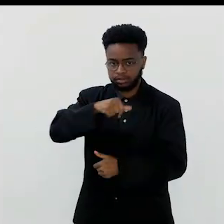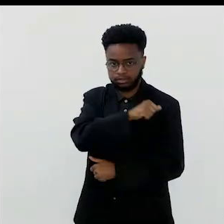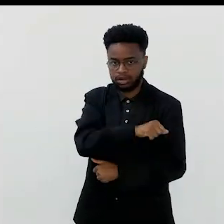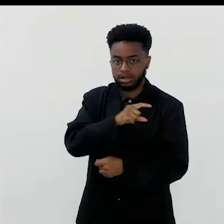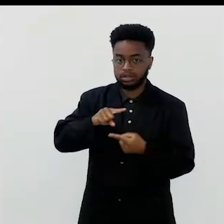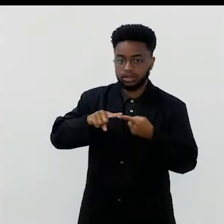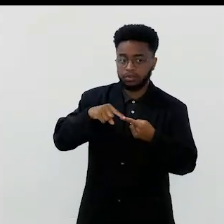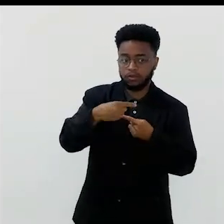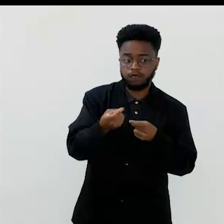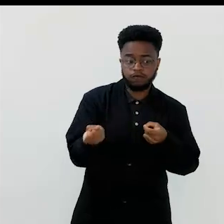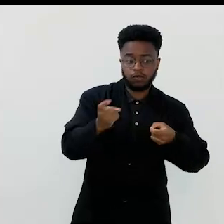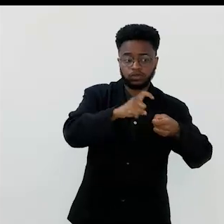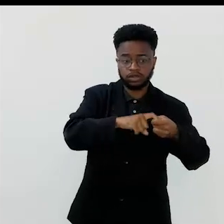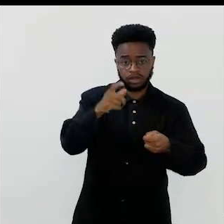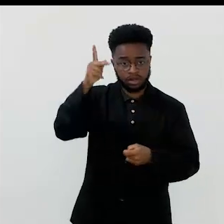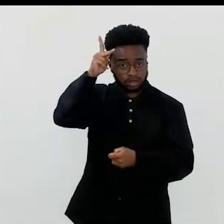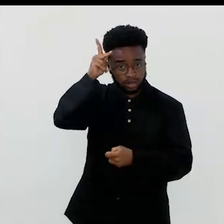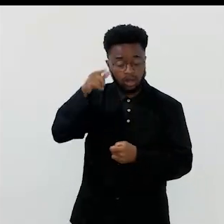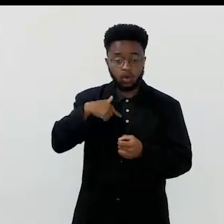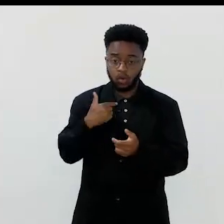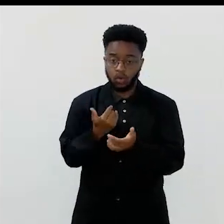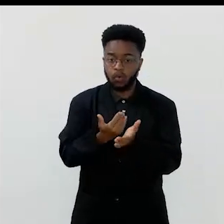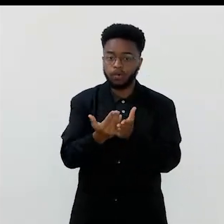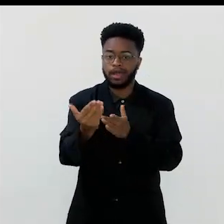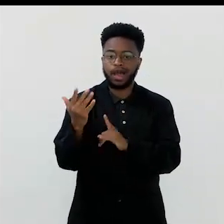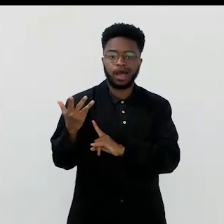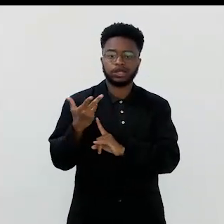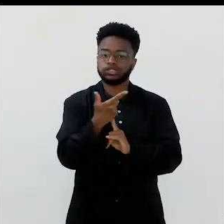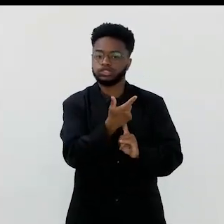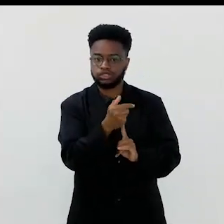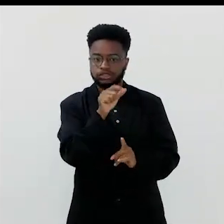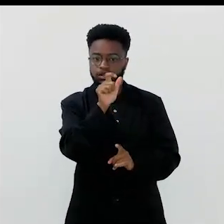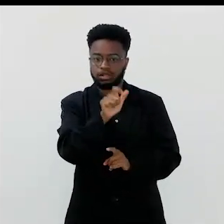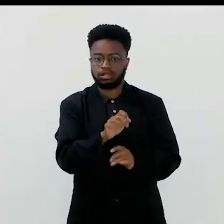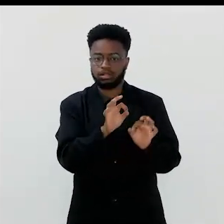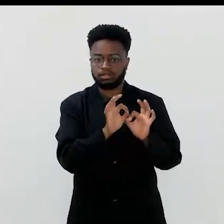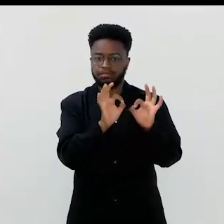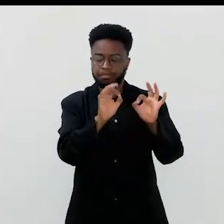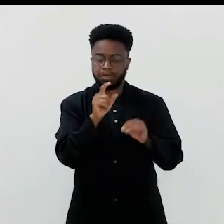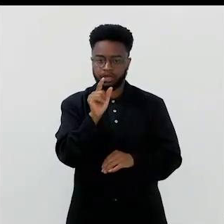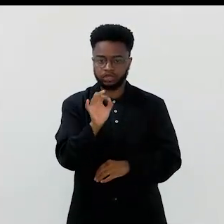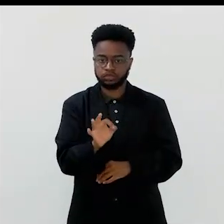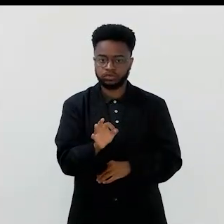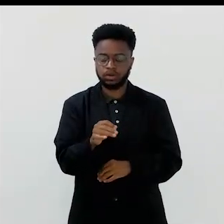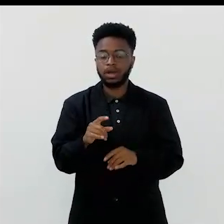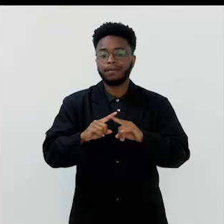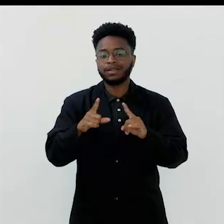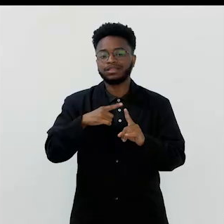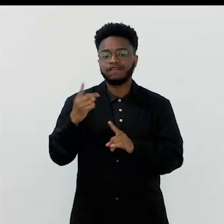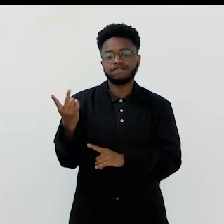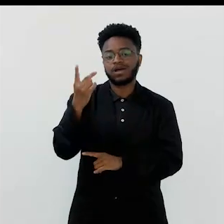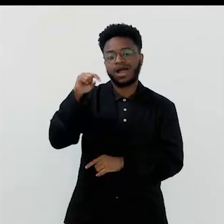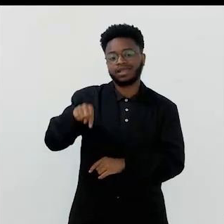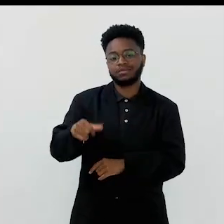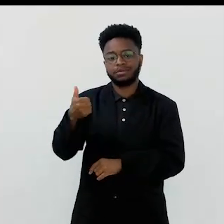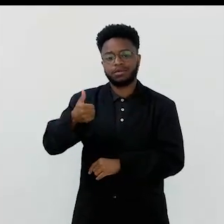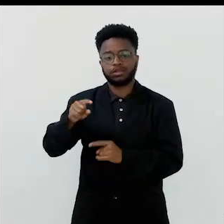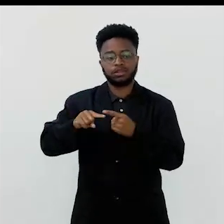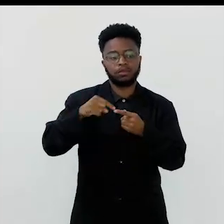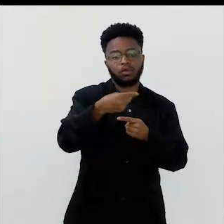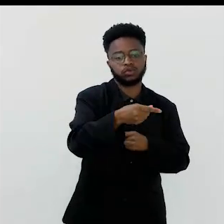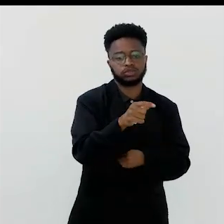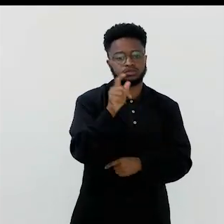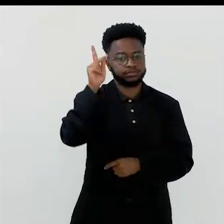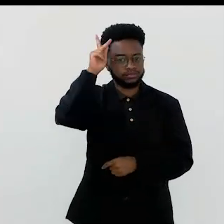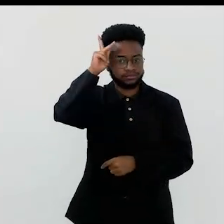Janeiro, quando eu voltei para o Parintins, que eu comecei a ser artista de ponta lá, como se fosse um pleiteiro, né? Então, na verdade, tive reconhecimento primeiro aqui do